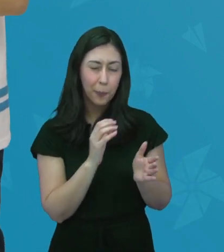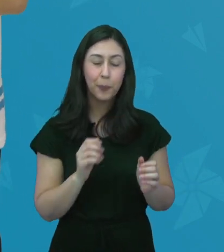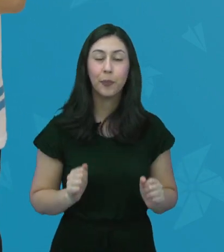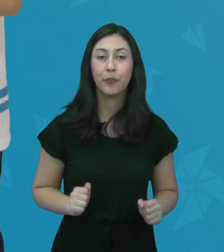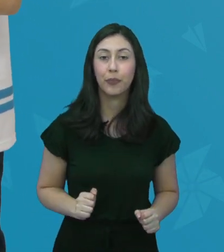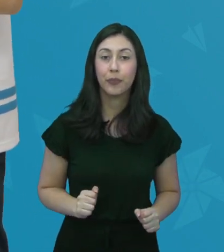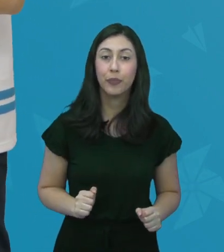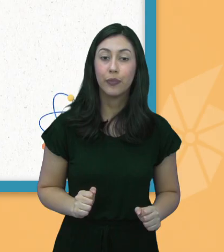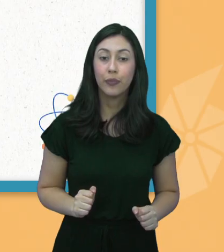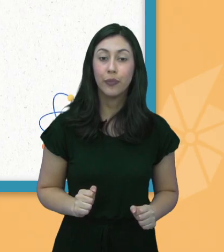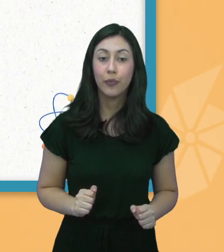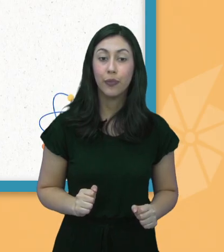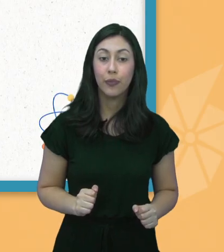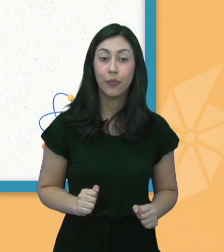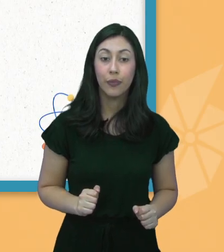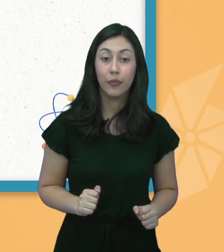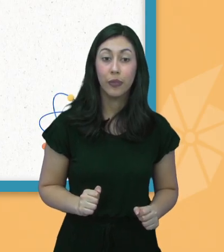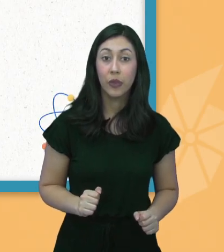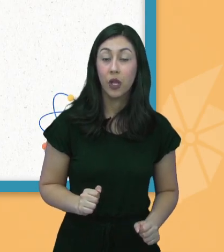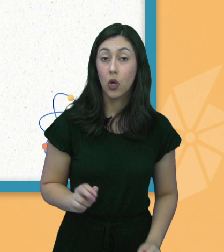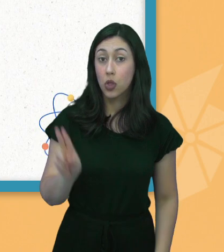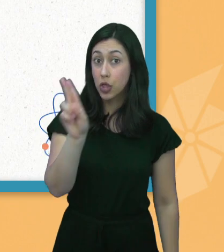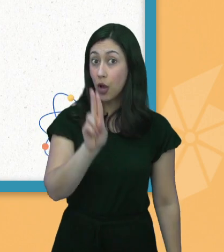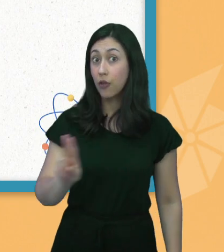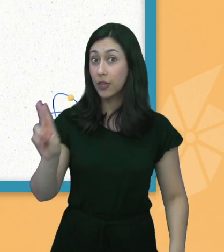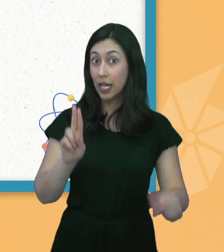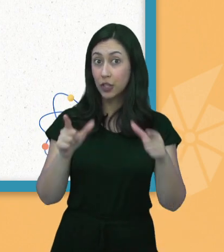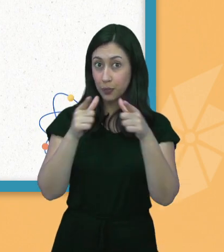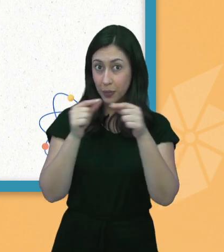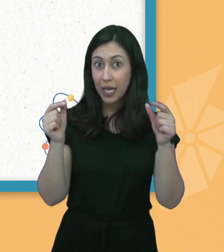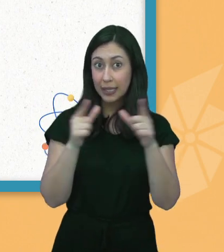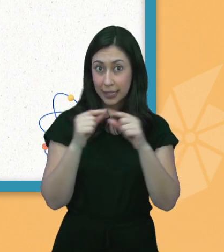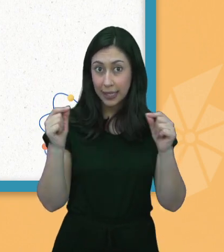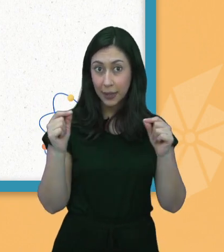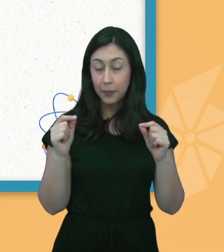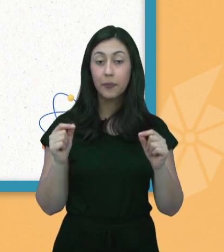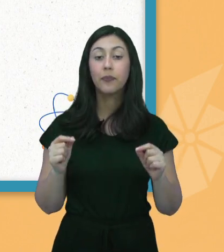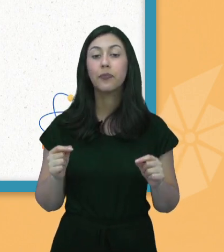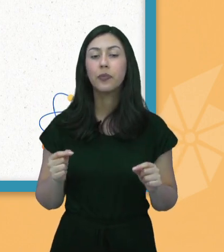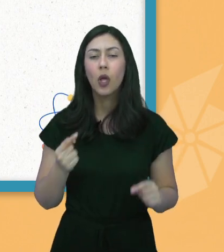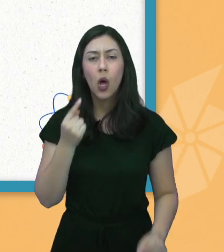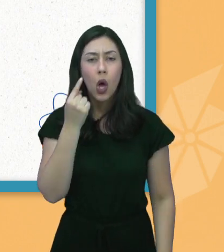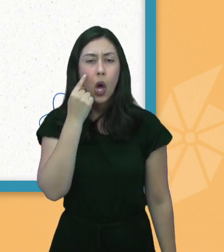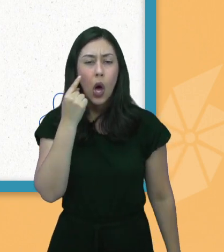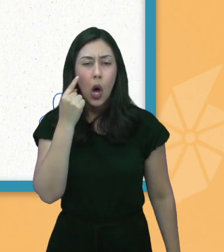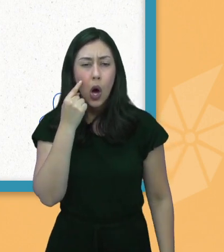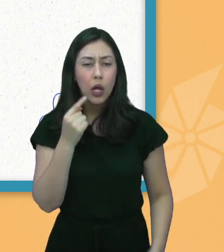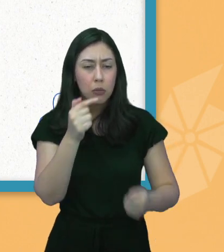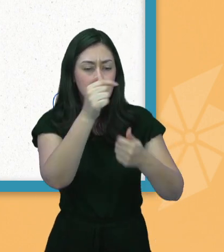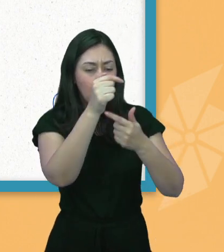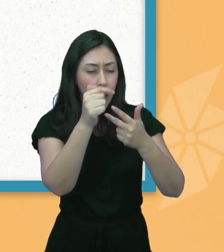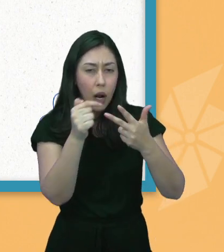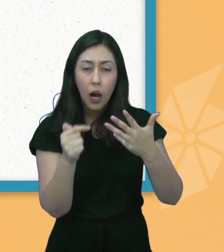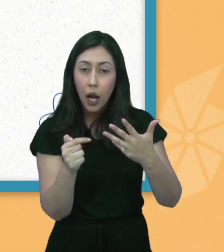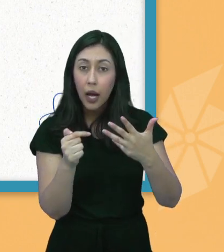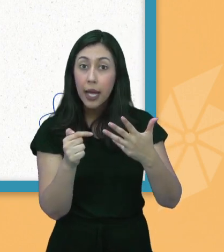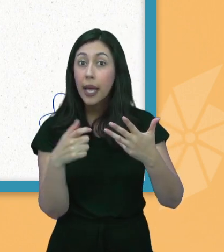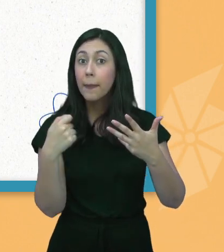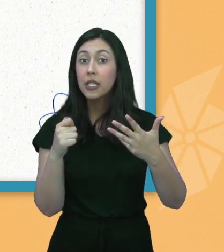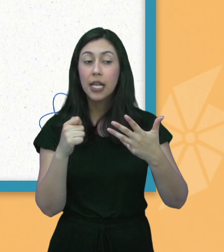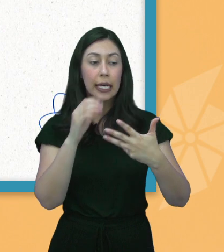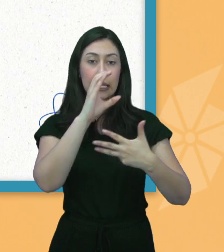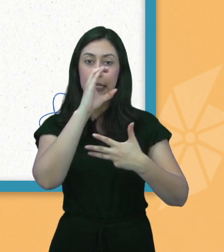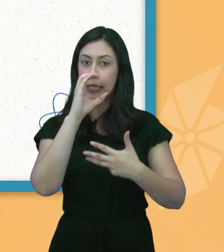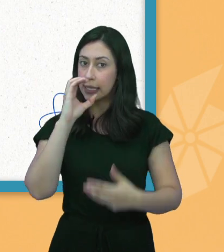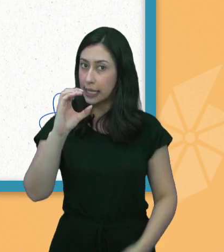rapidão. Exercício aqui da UNB, Universidade de Brasília. Julgue os itens abaixo, marcando